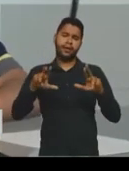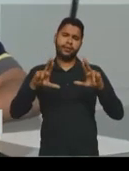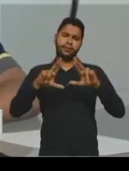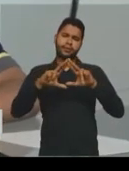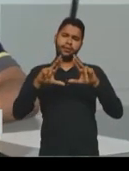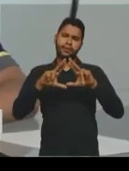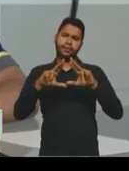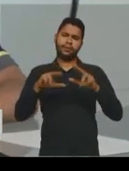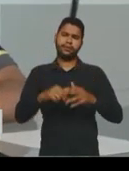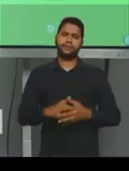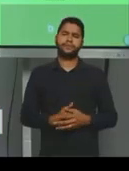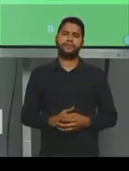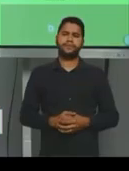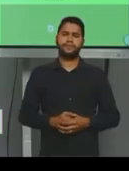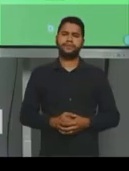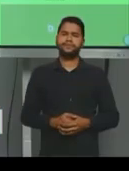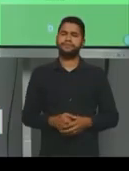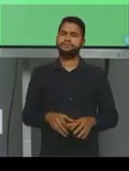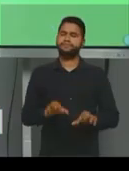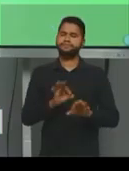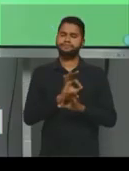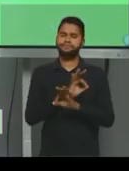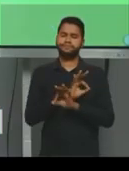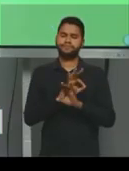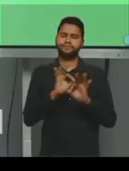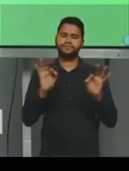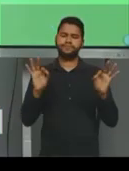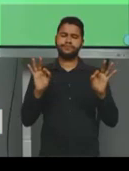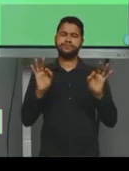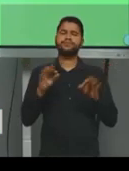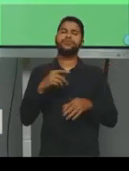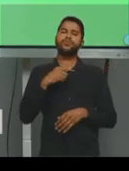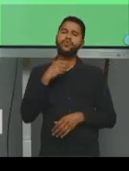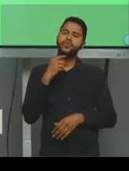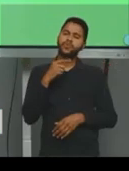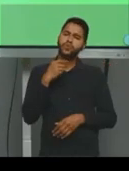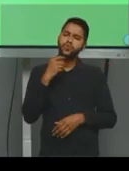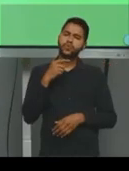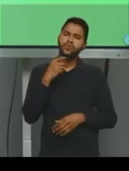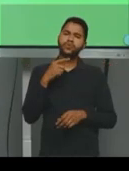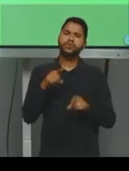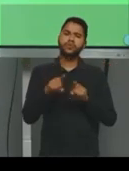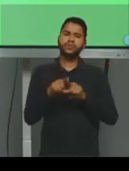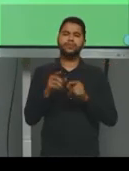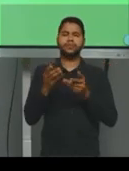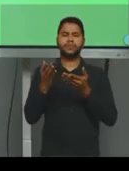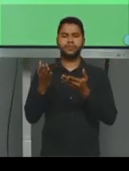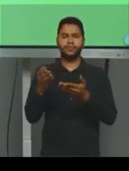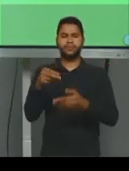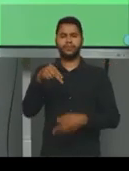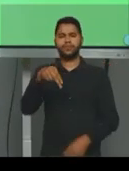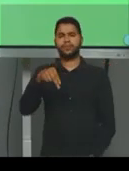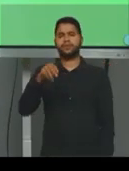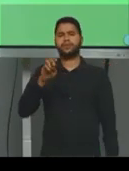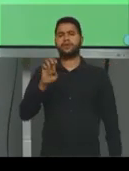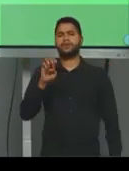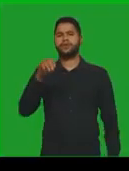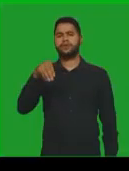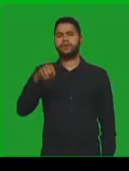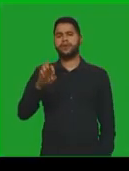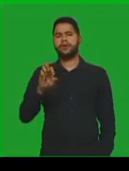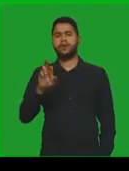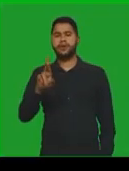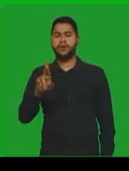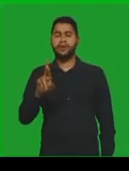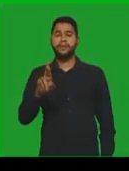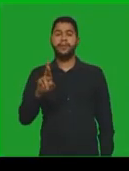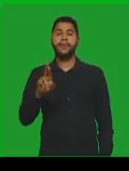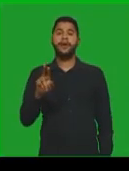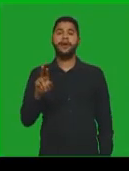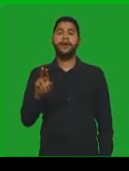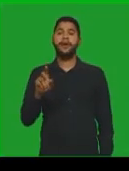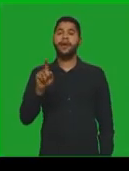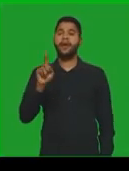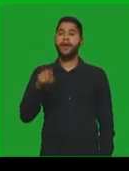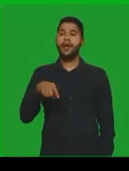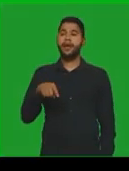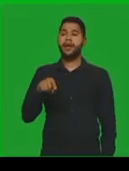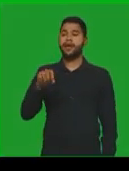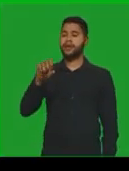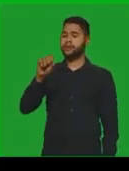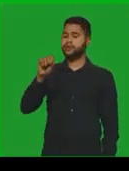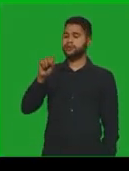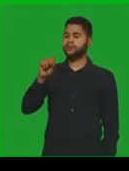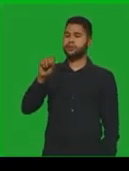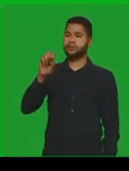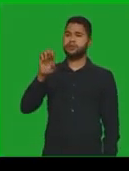isso. Ótimo. Nossa próxima dúvida também é para você, professor Neymer. Qual a tradução da palavra selfie e